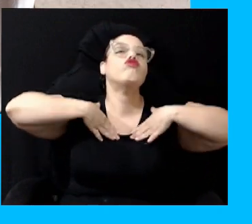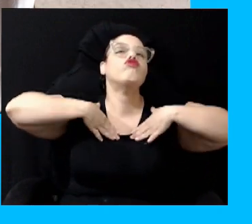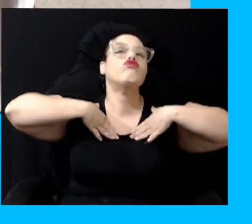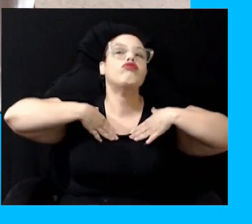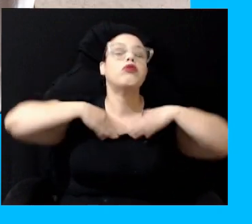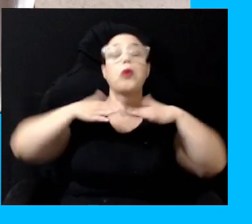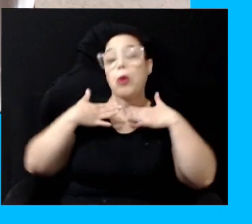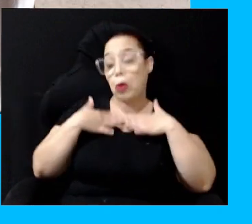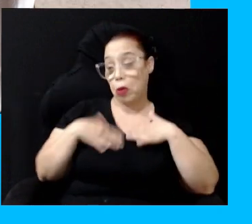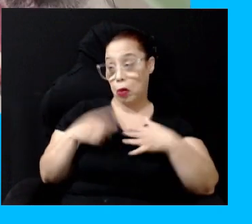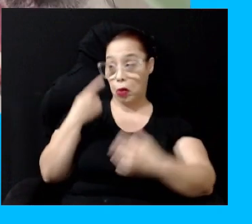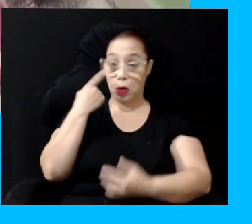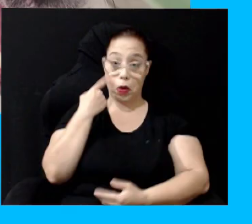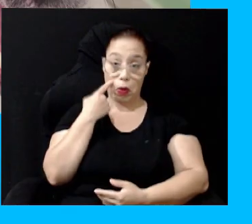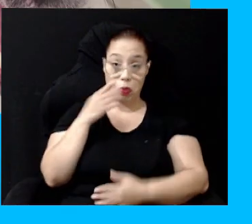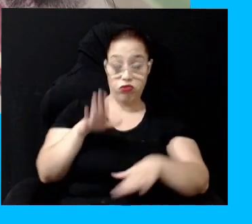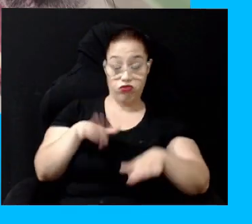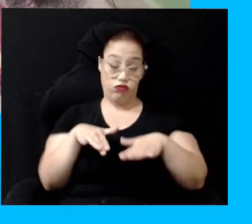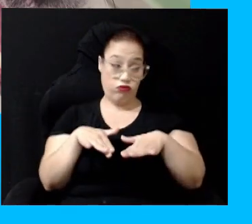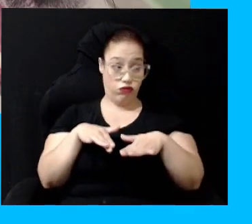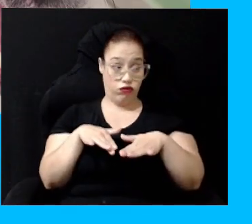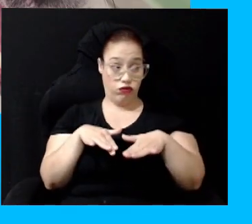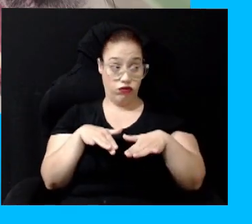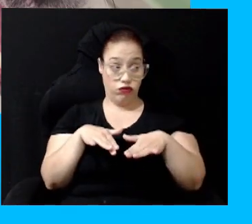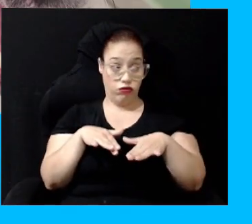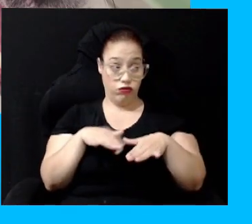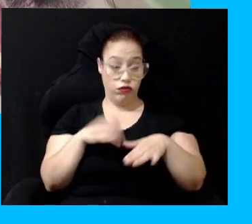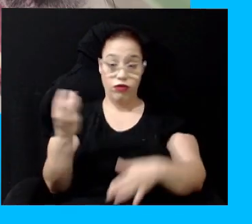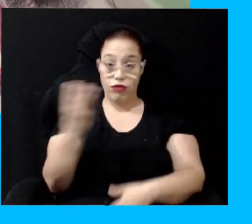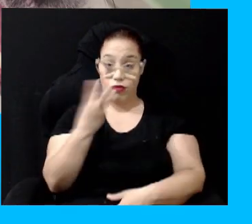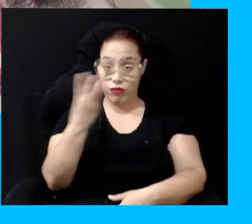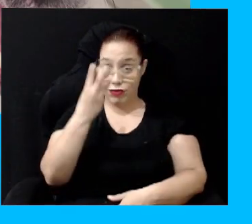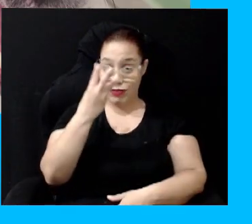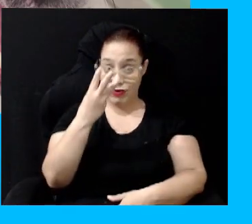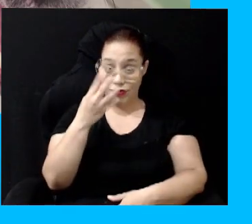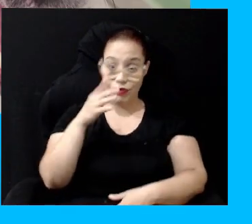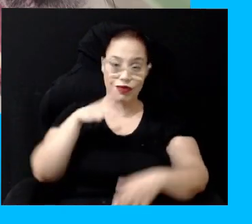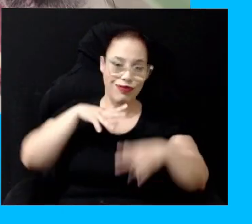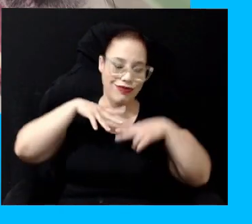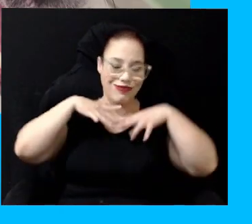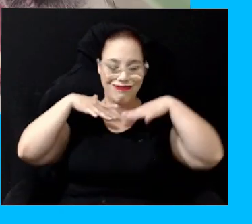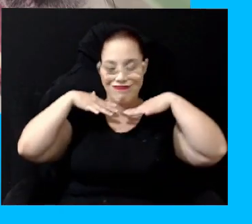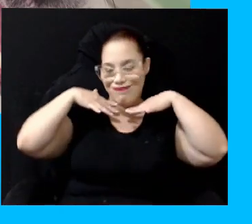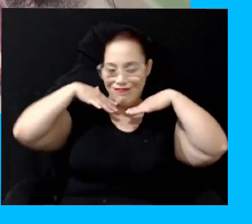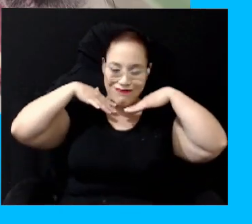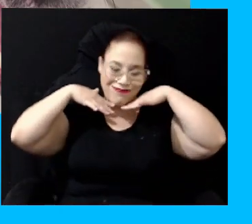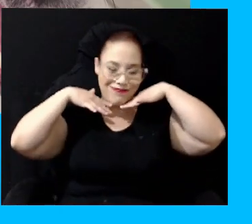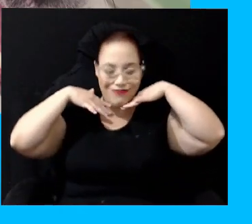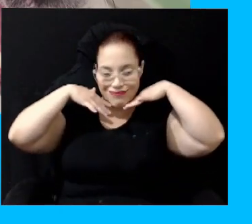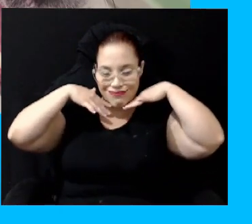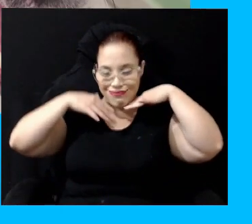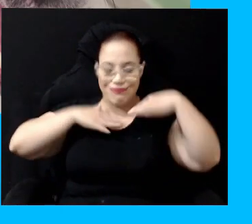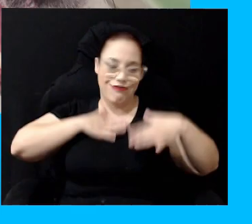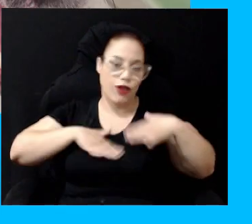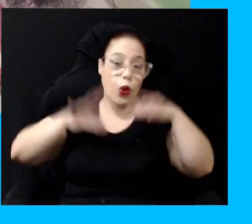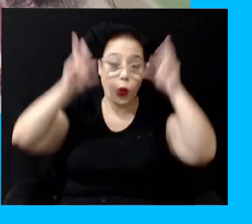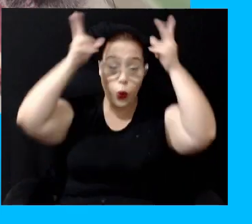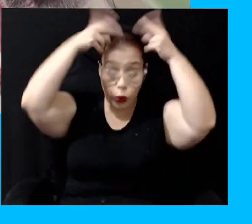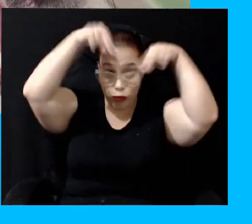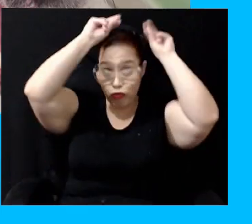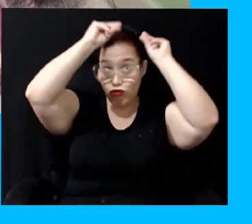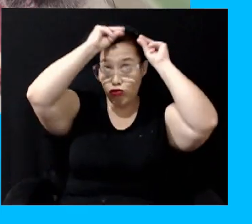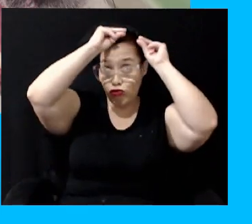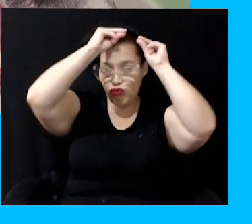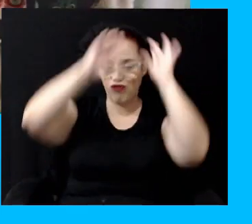Olha só a pose dele deitado. E a terceira doguinha é uma cachorrinha bem charmosa que adora um laço. Todos eles têm